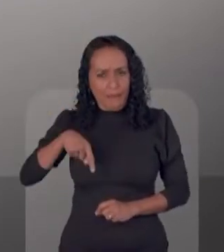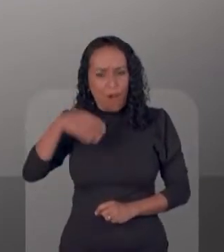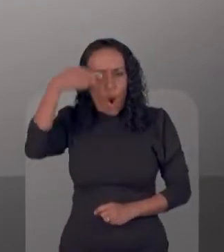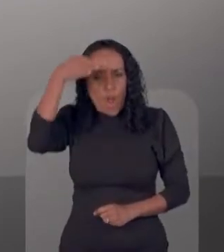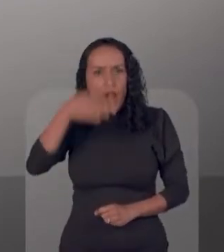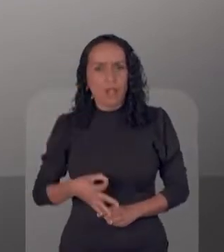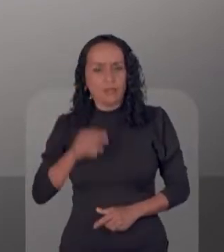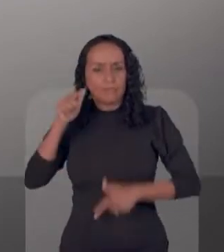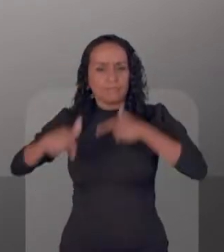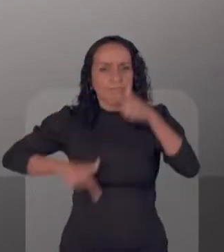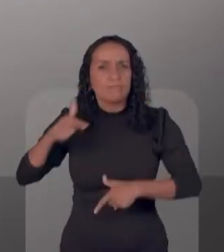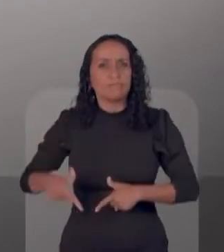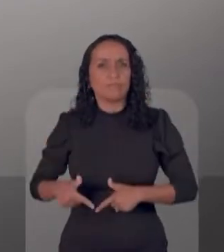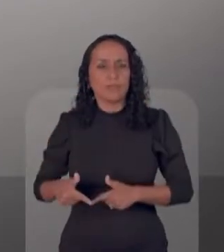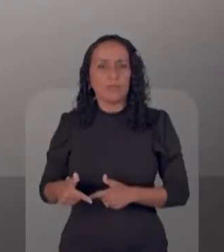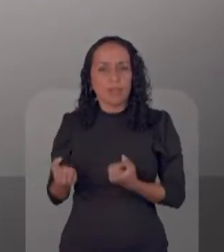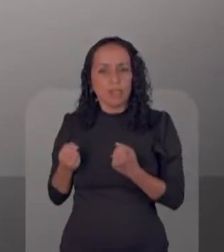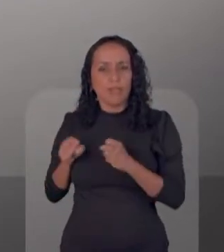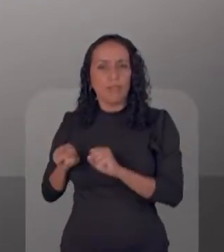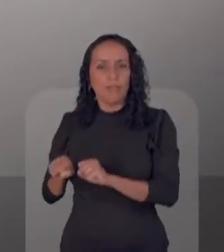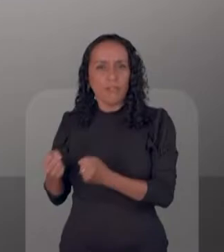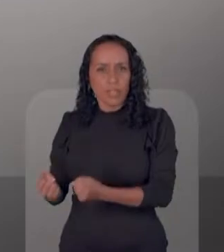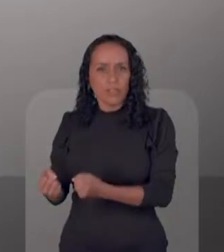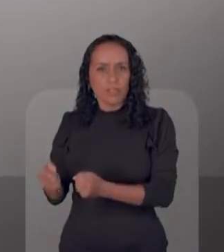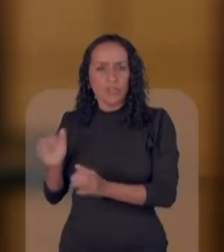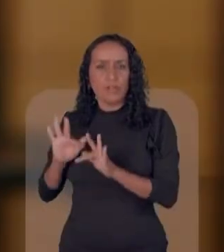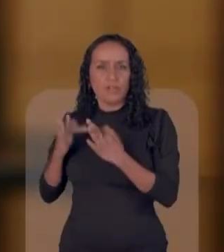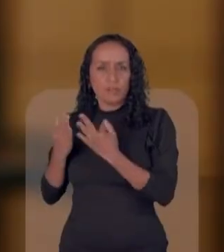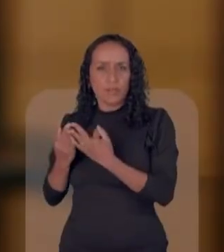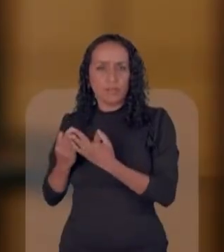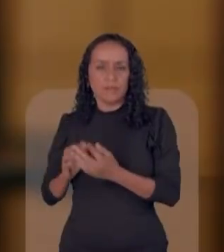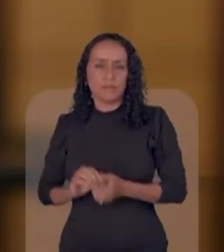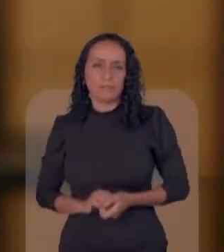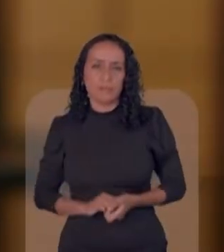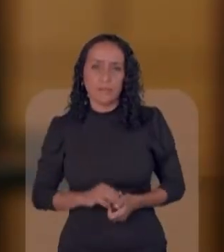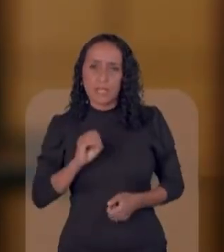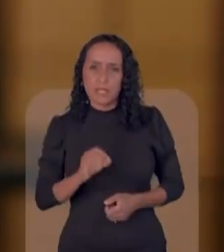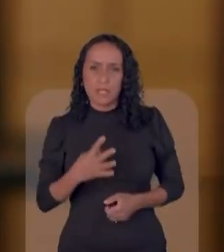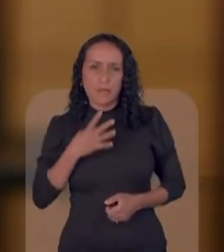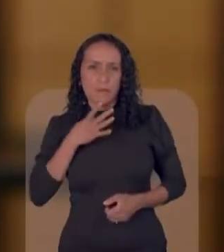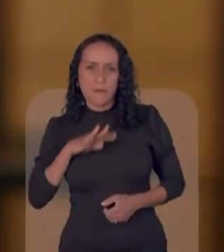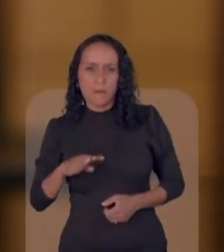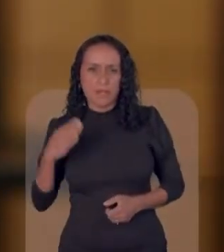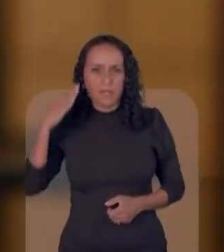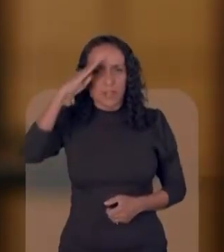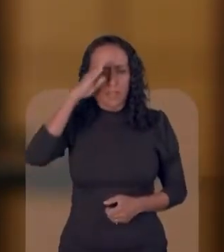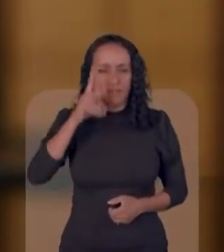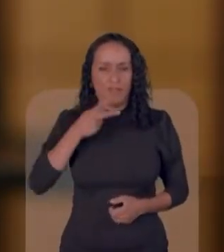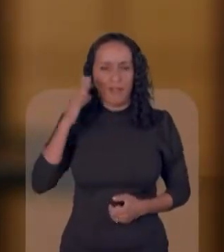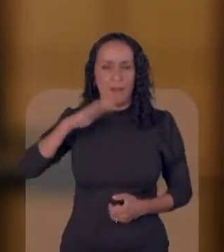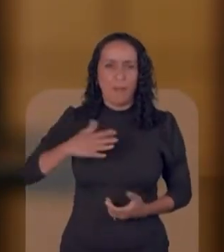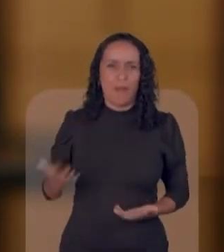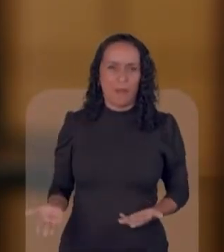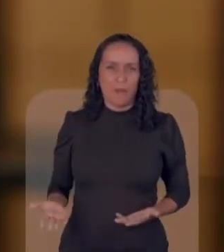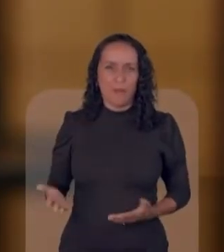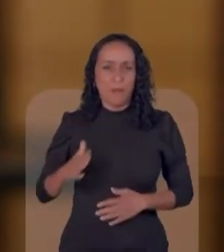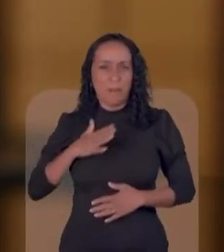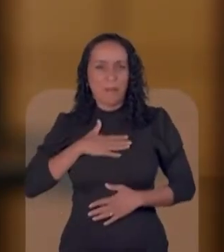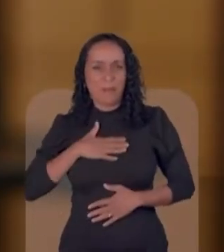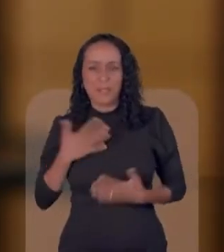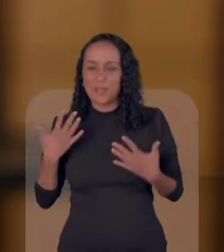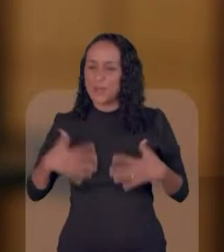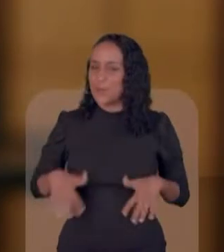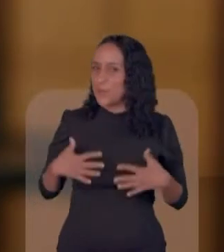honesto, trabalhador e defende a família. Só quem não conhece Jair, que fala mal de Jair. Jair, pra mim, é fora